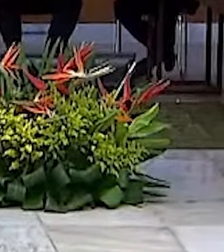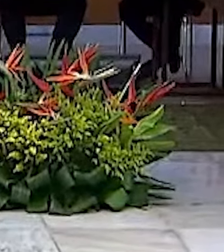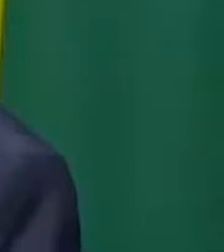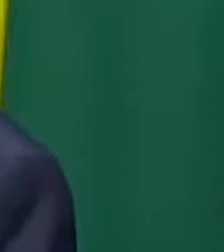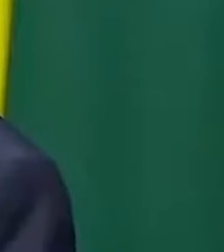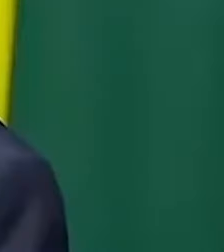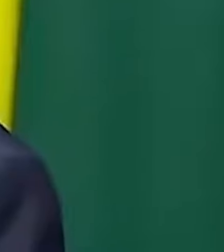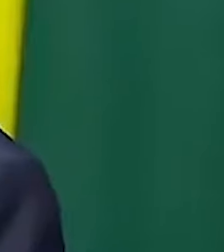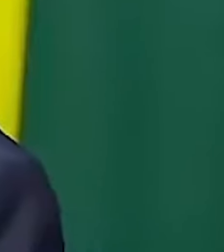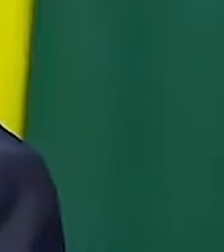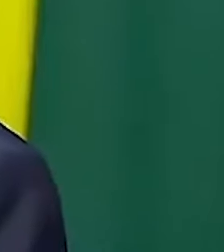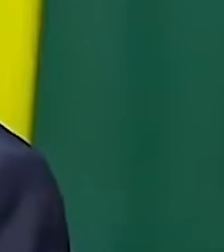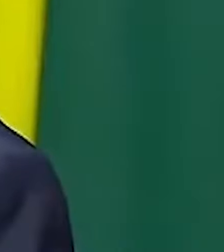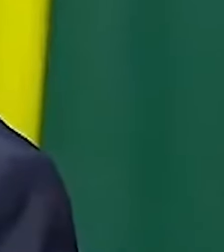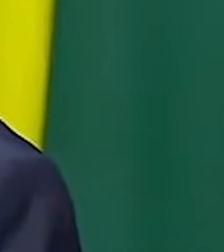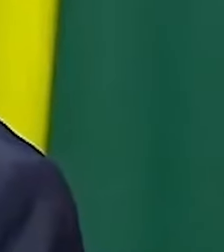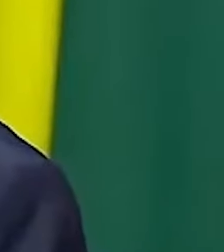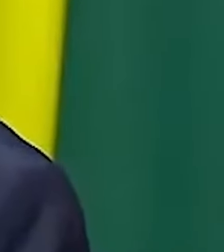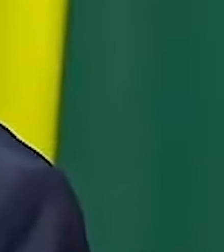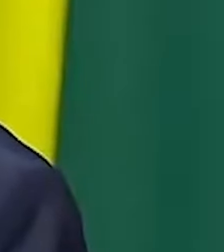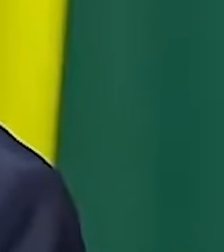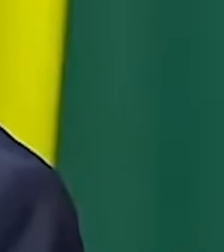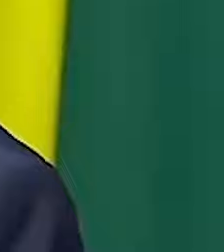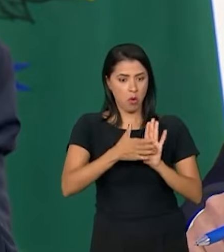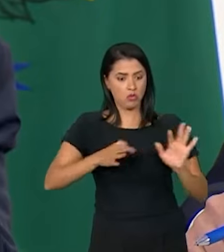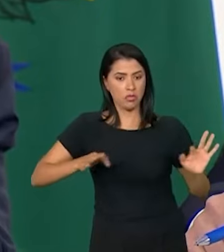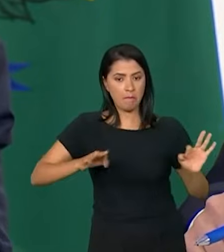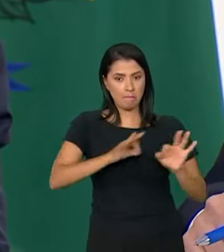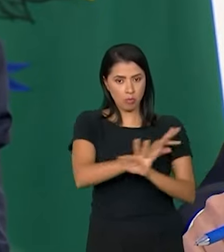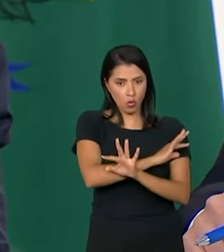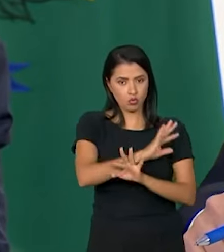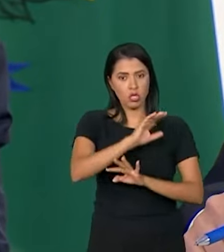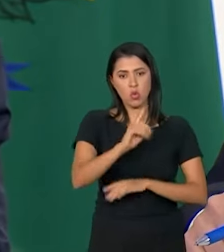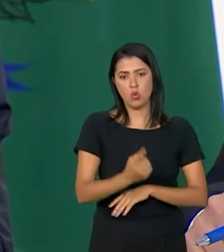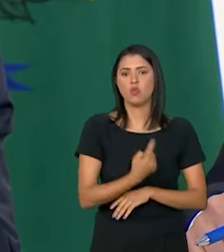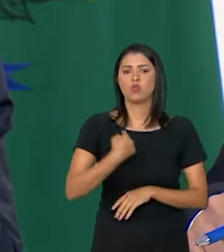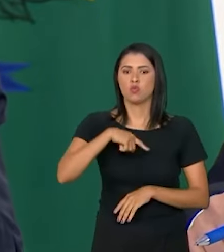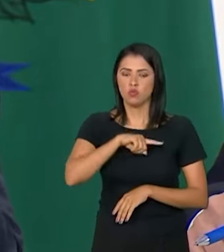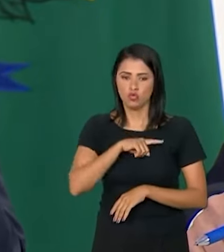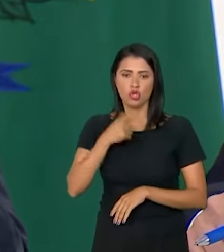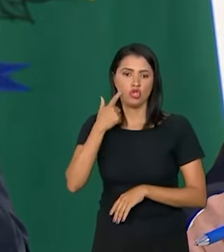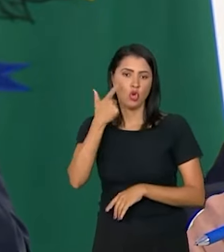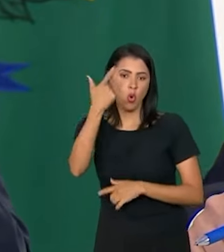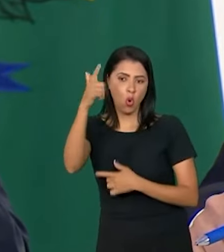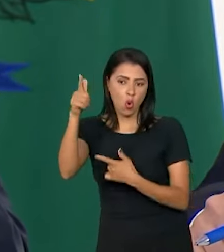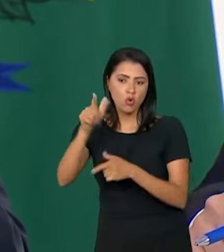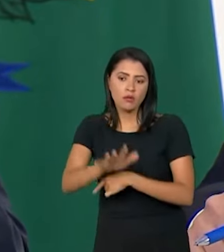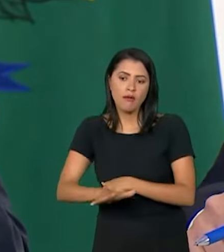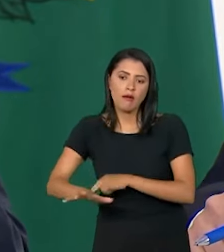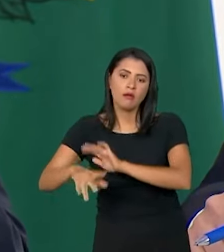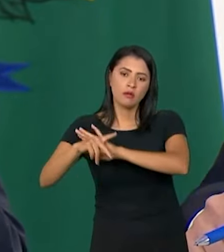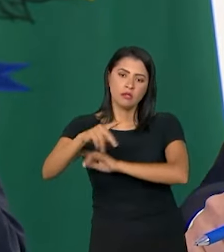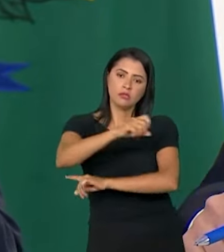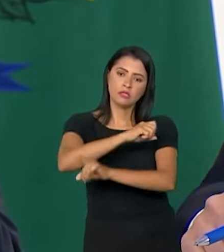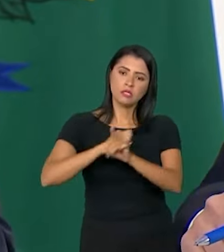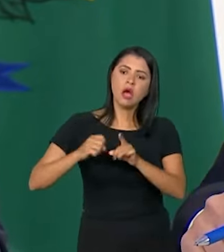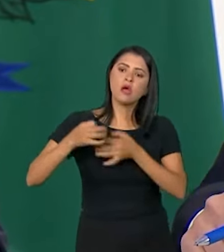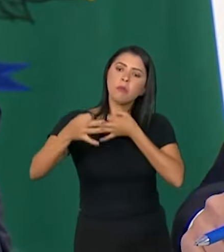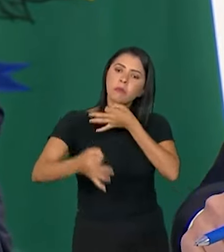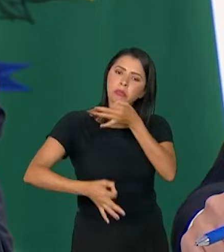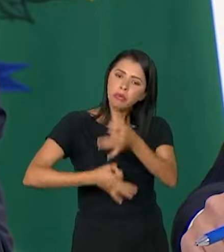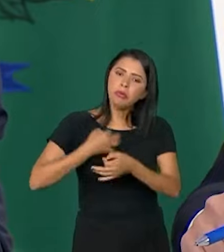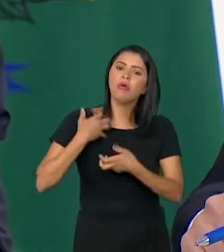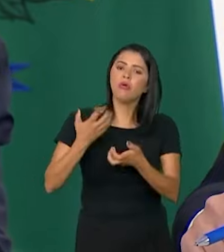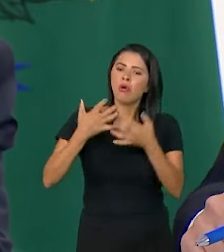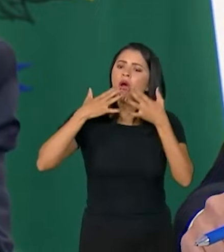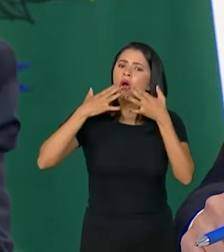a responsabilidade do combate caia em um jogo de empurra e a gente vai querer ouvir outros segmento da sociedade porque a gente